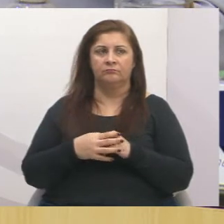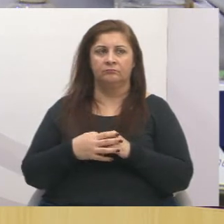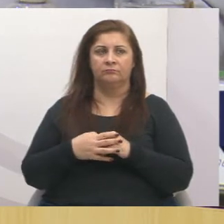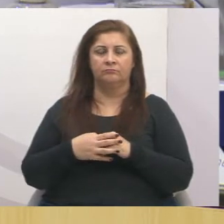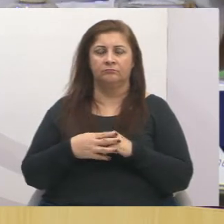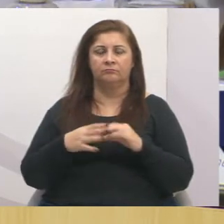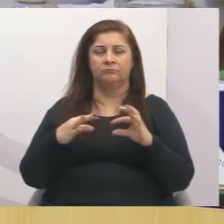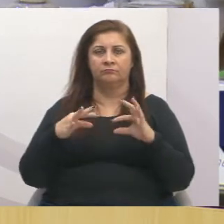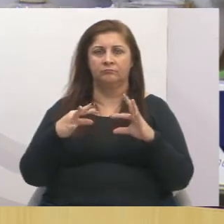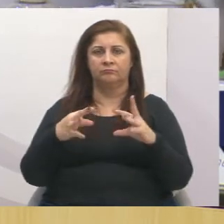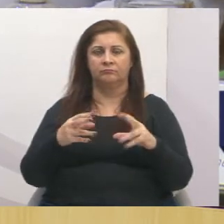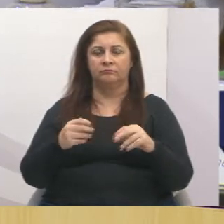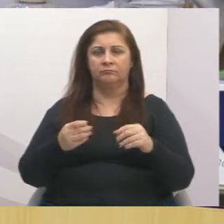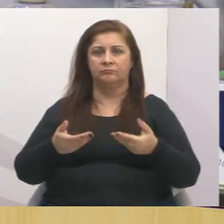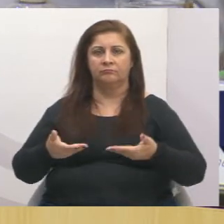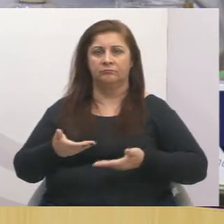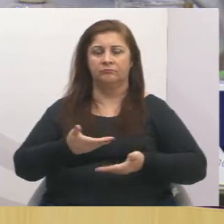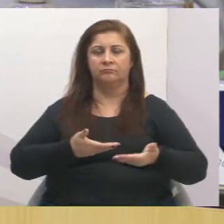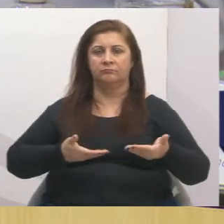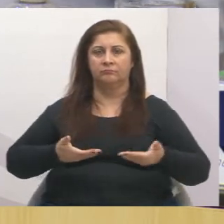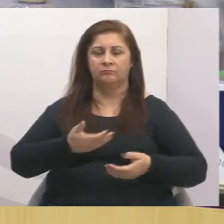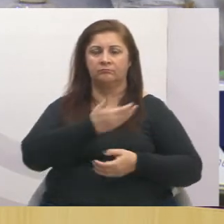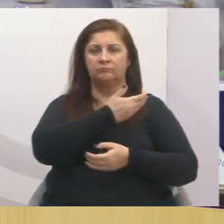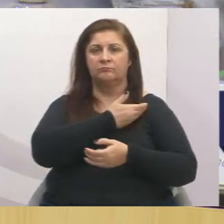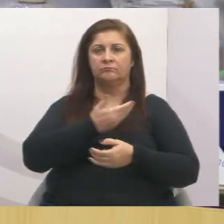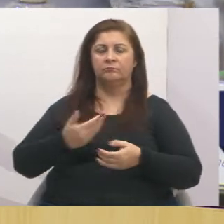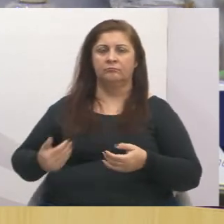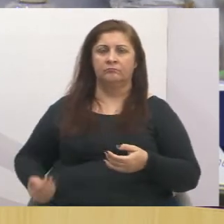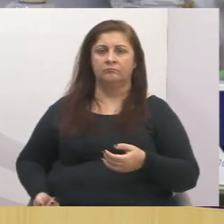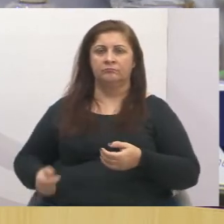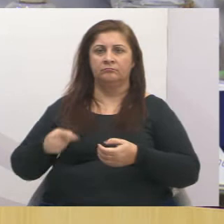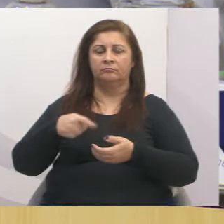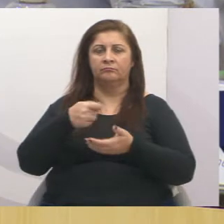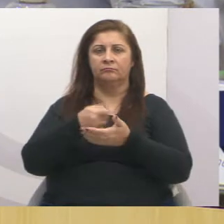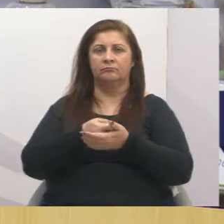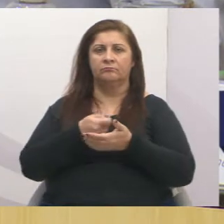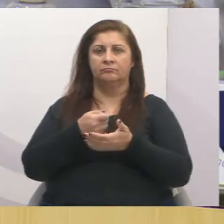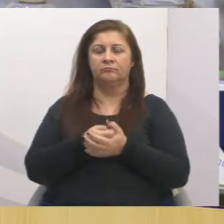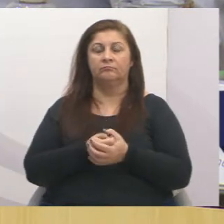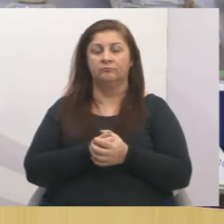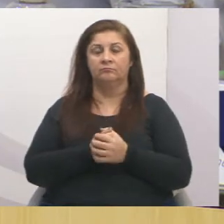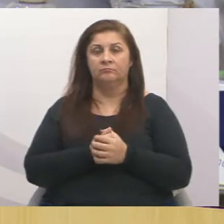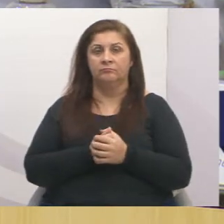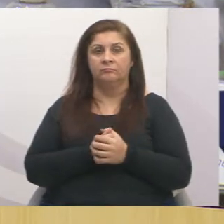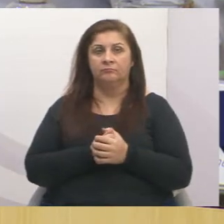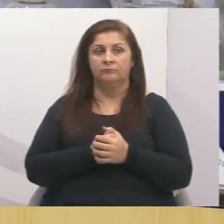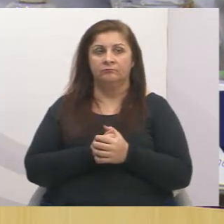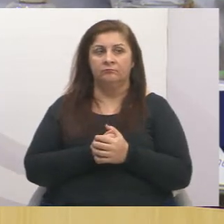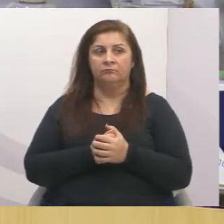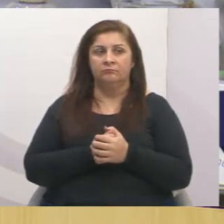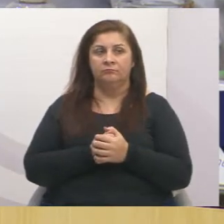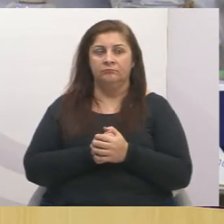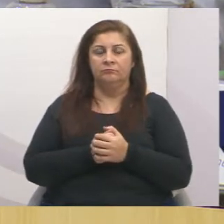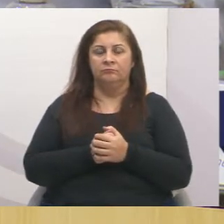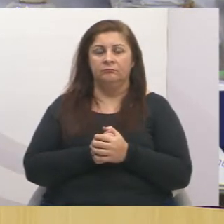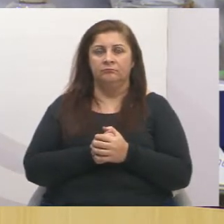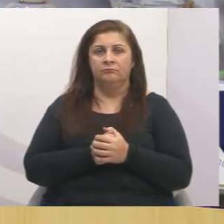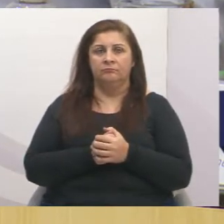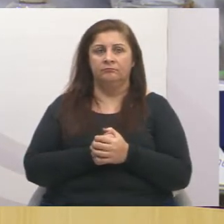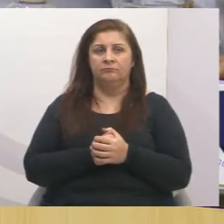todos os servidores que estão aqui nessa casa, lutando por esse momento. Diz